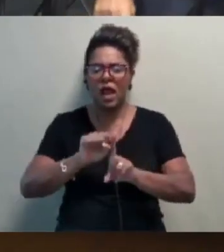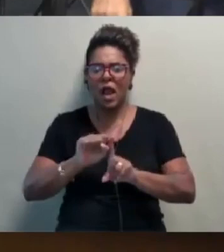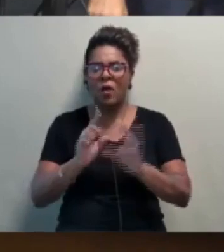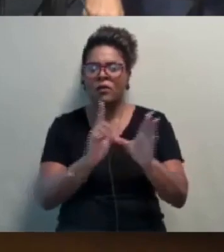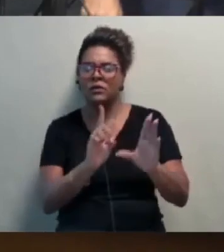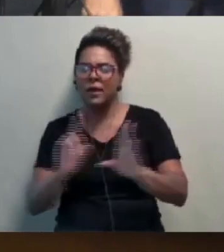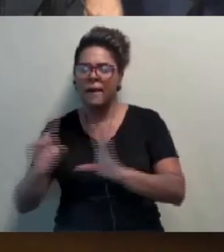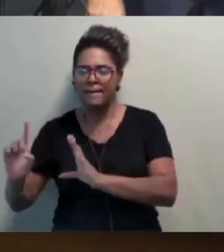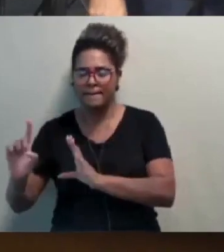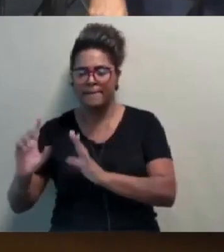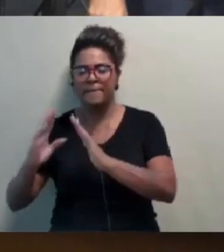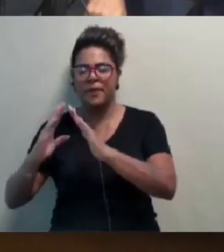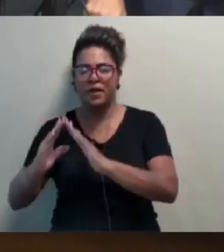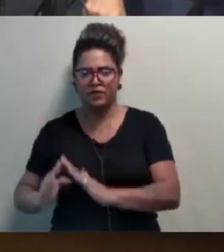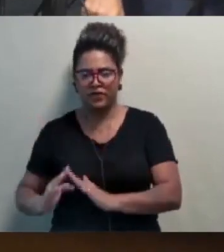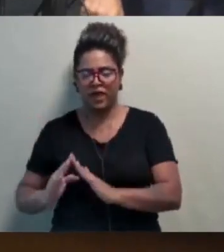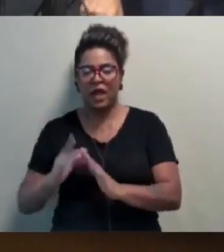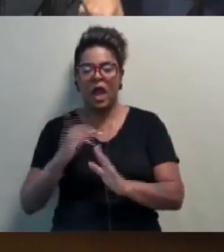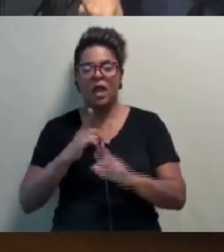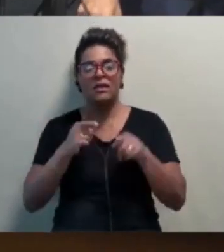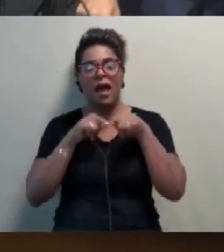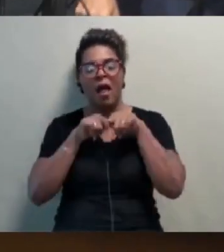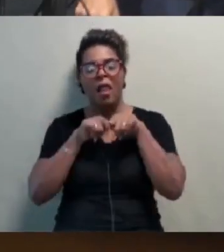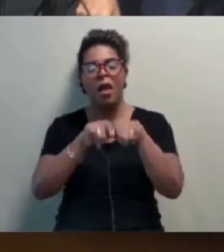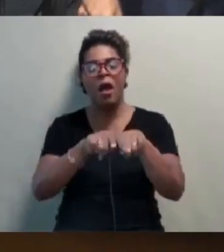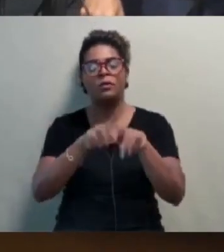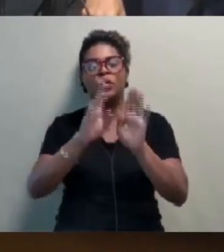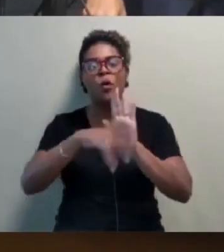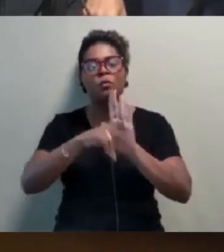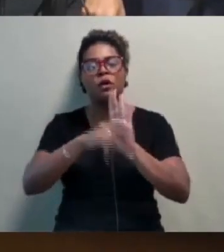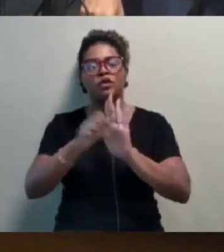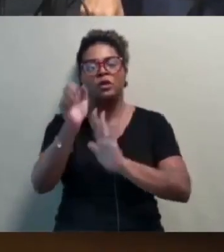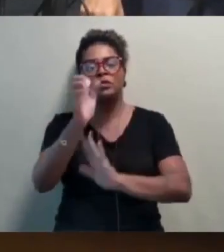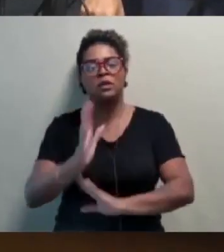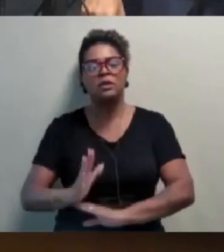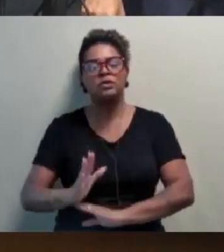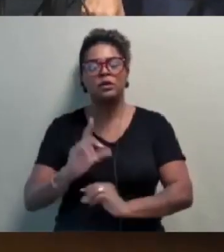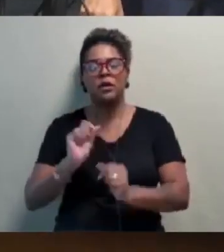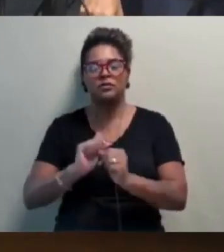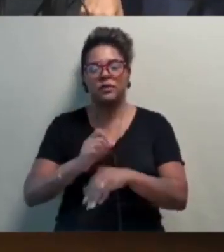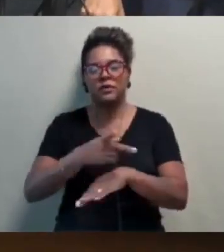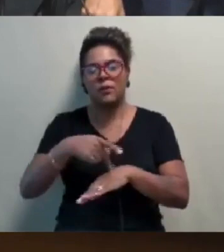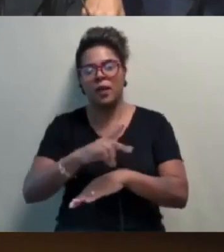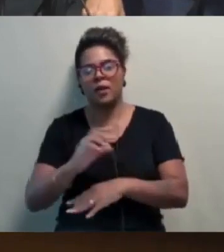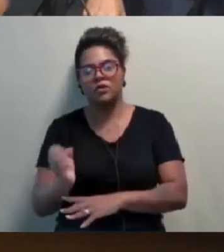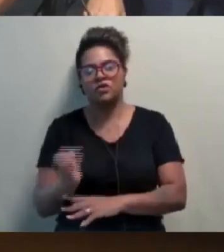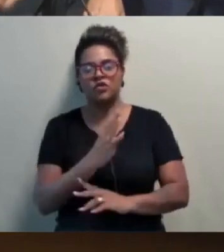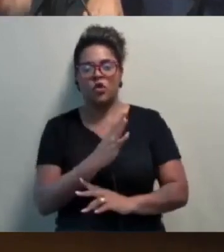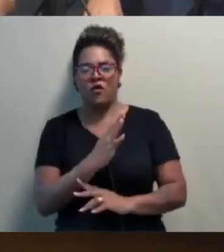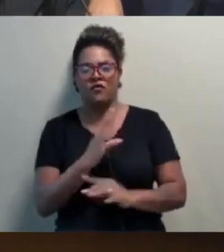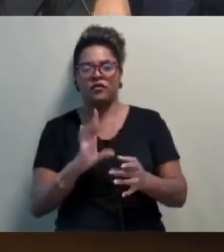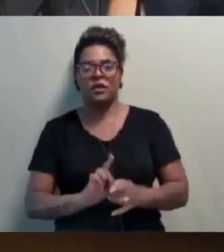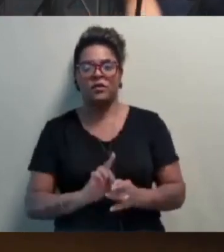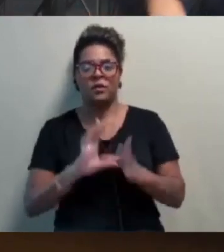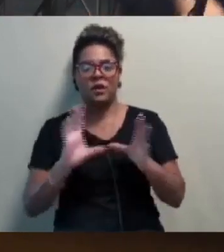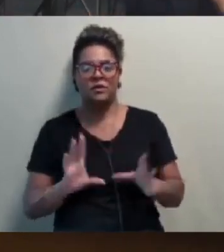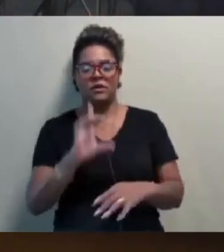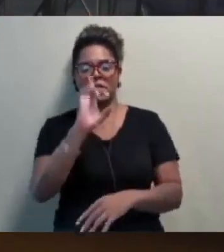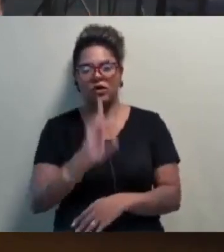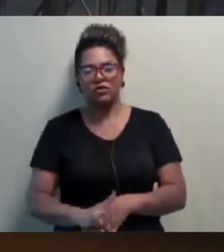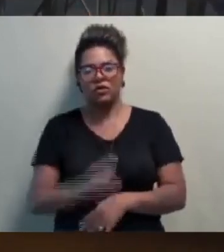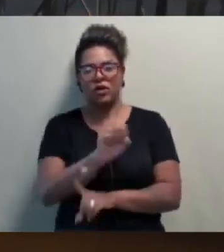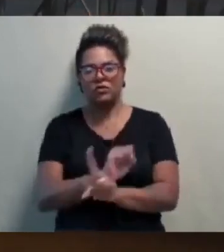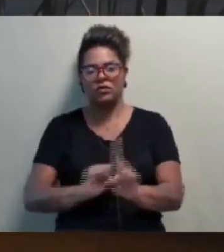disse, alinhada com esse projeto nacional de reconstrução do país, da democracia e dos direitos sociais. Tanto